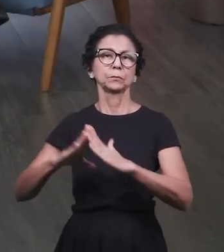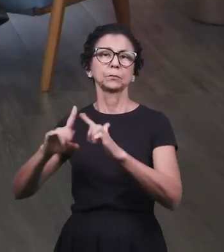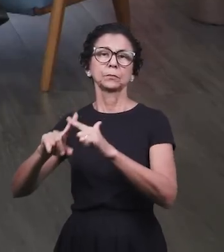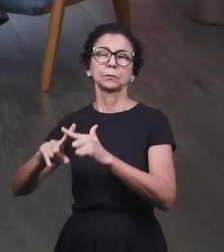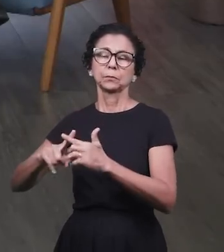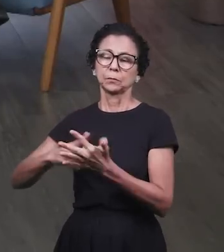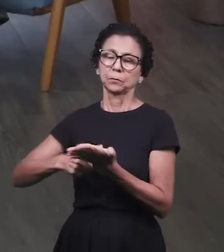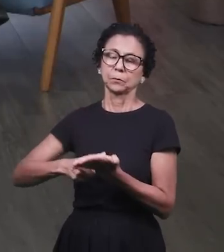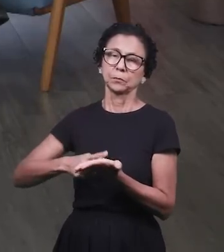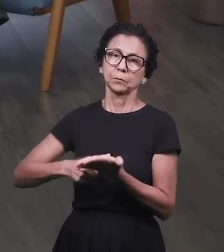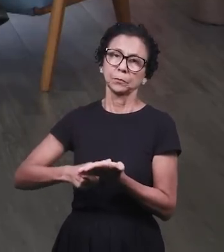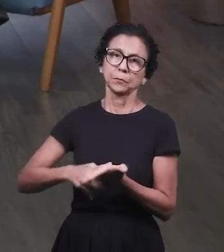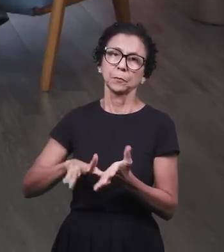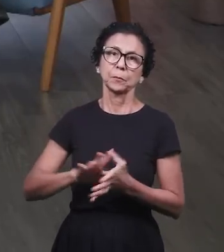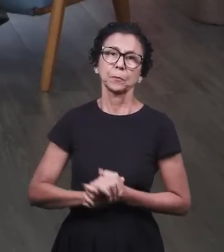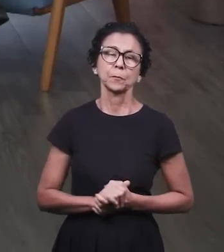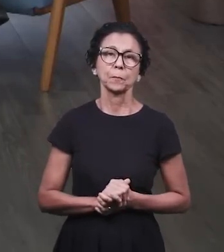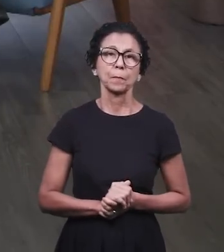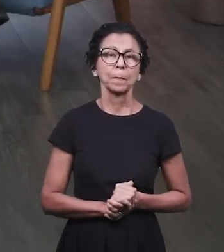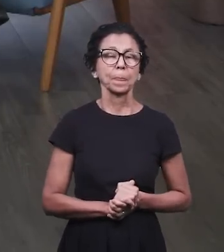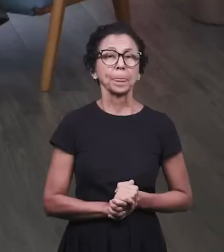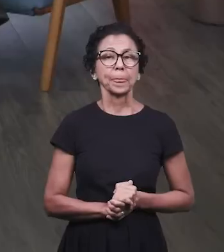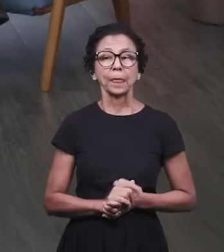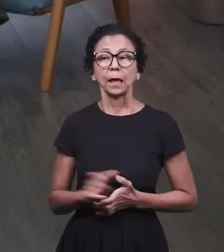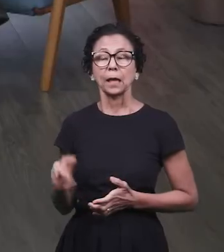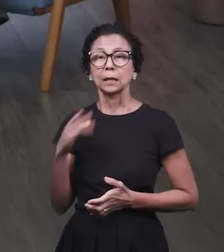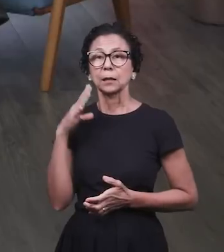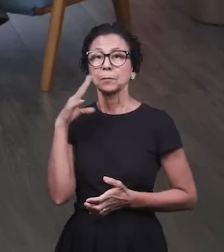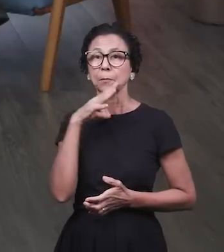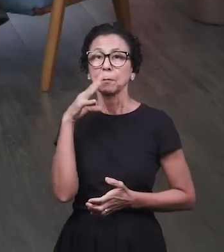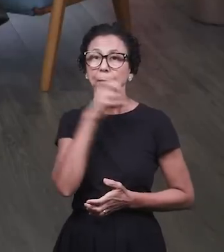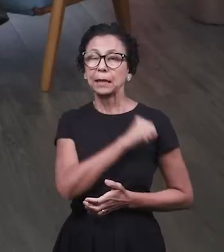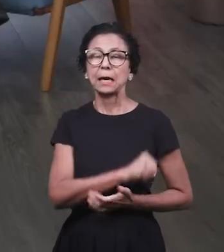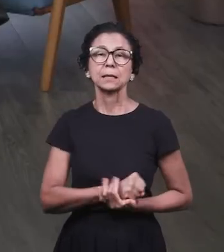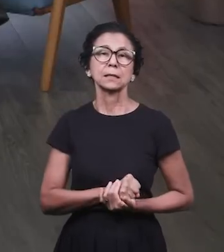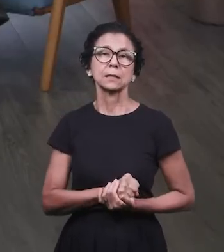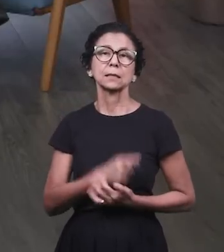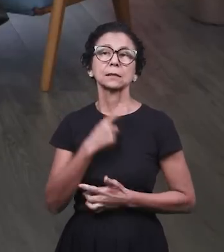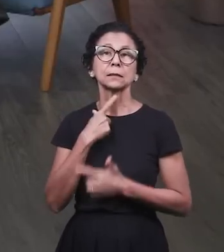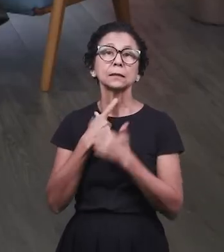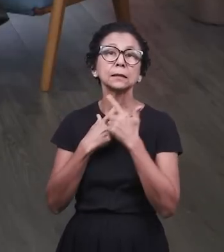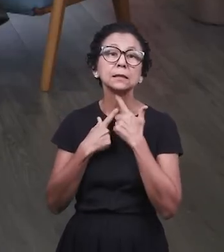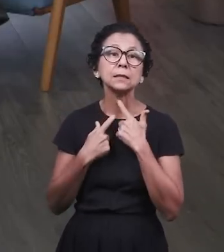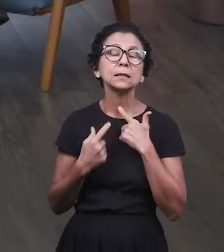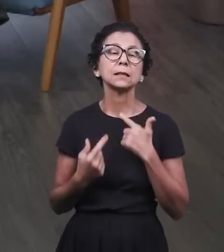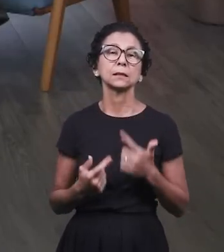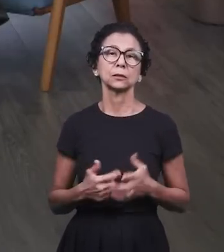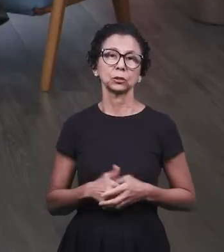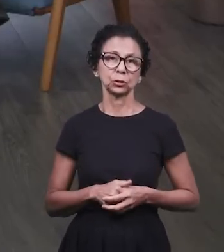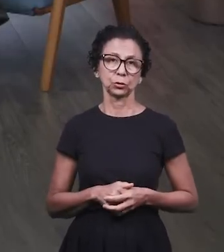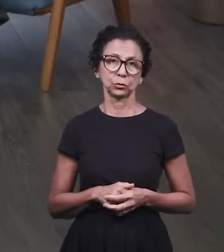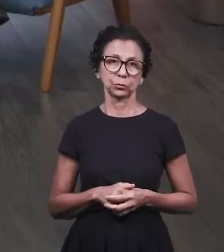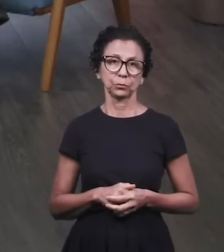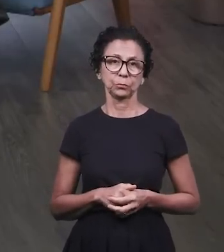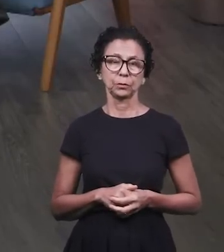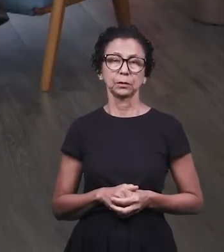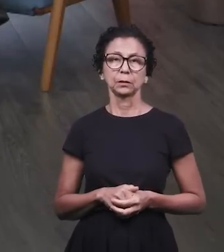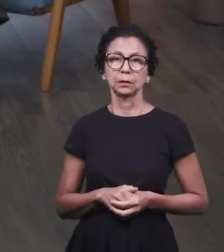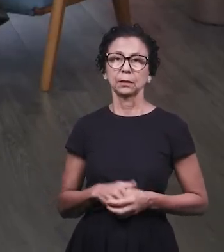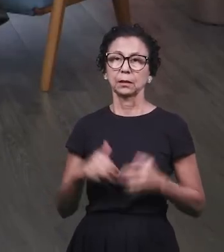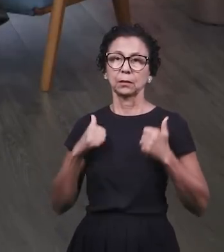comprometida. E outra coisa, né, Sérgio? Desculpa. Ela tem pressa. Tem pressa. Ela tem desejo. Amém. Ela não está